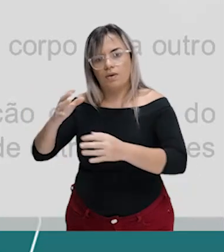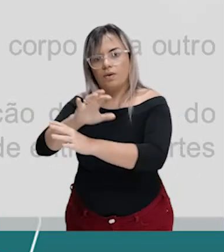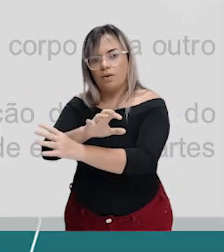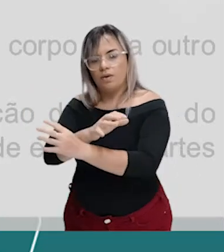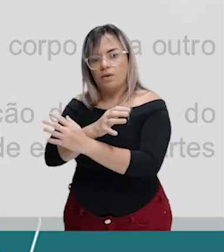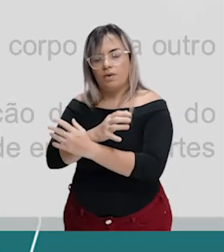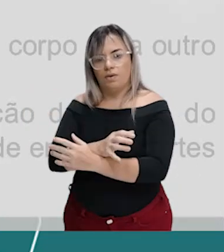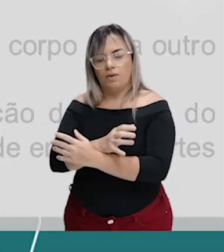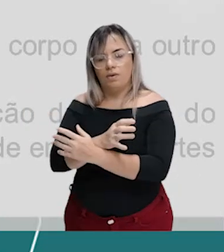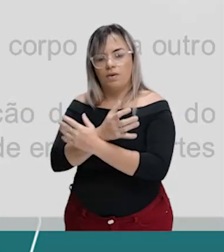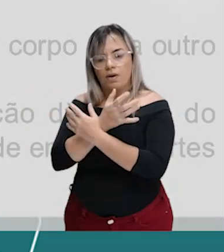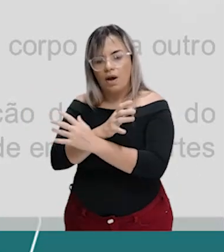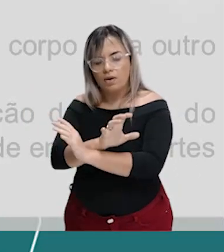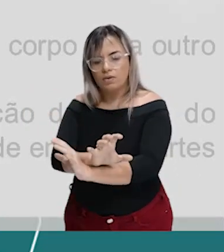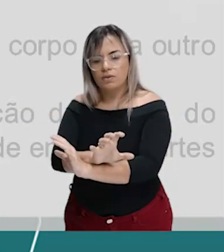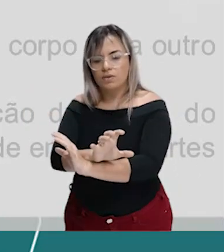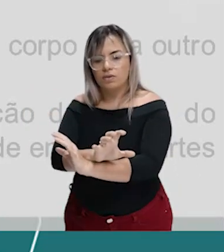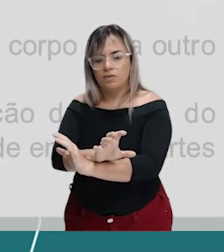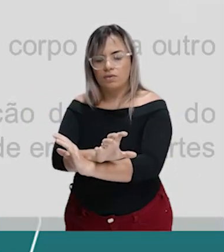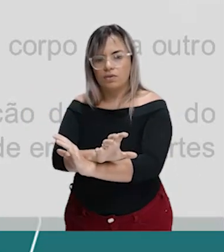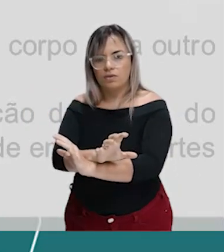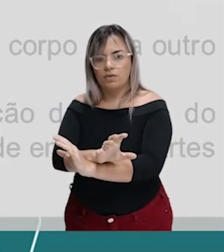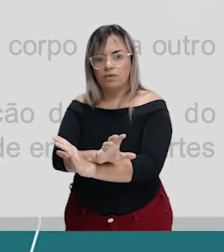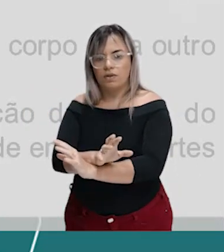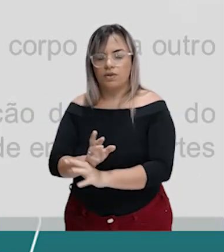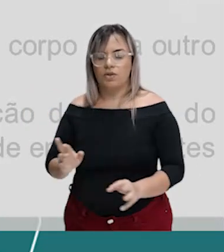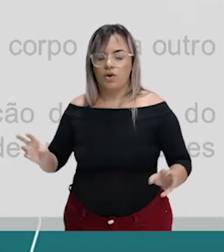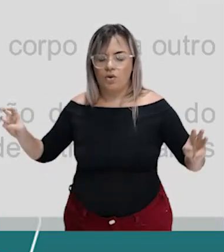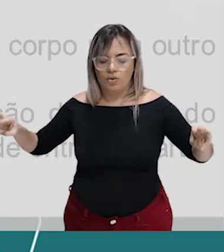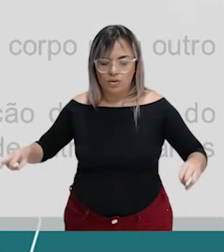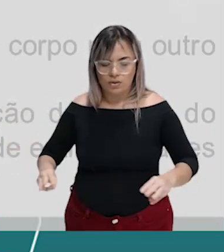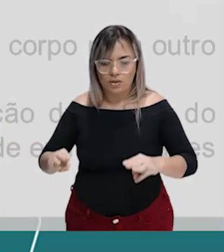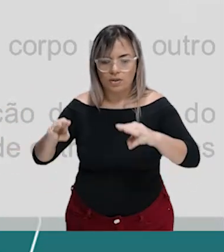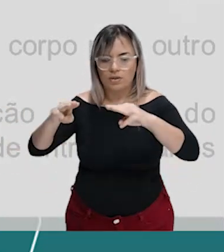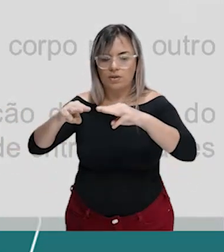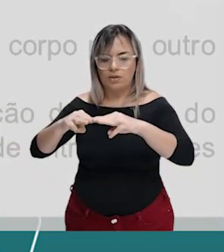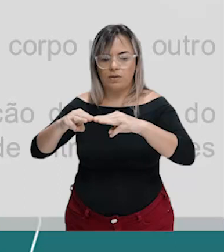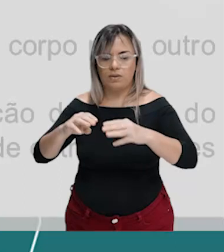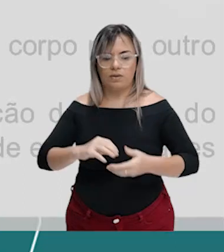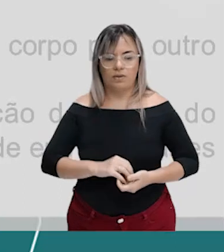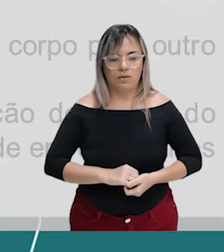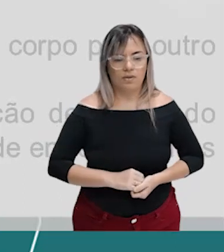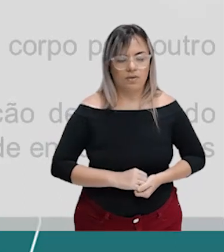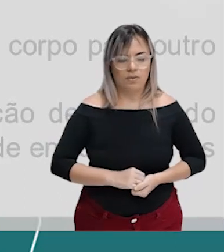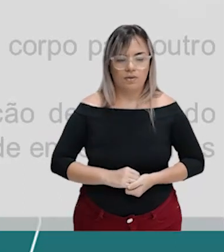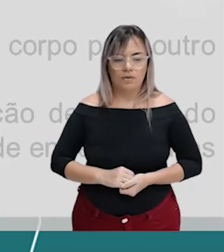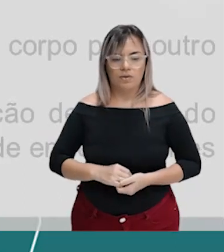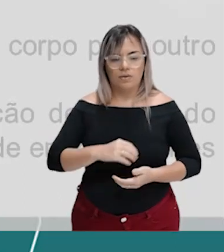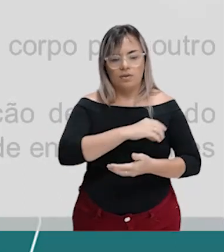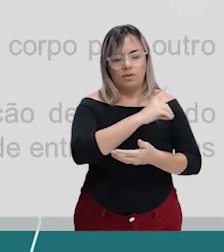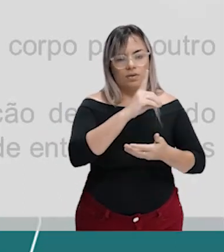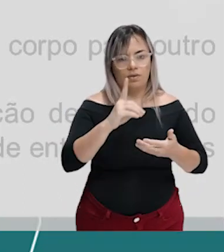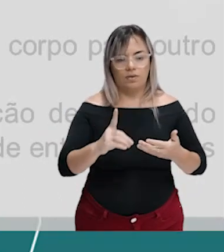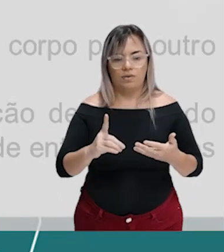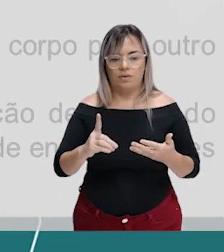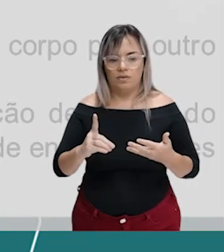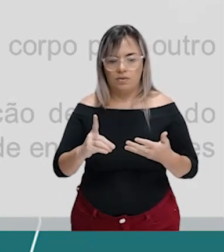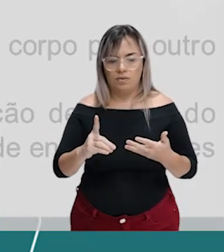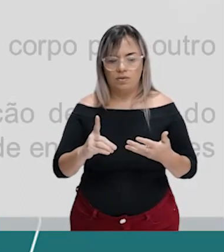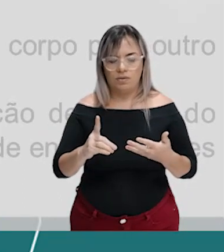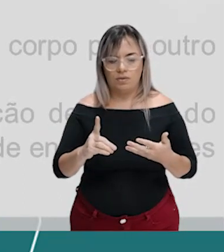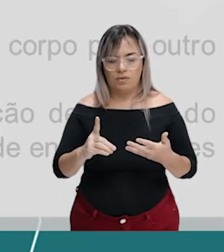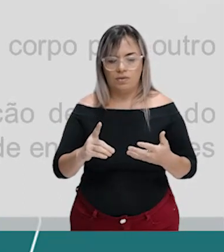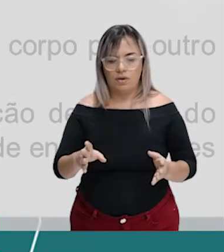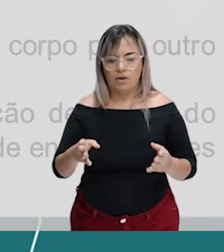ondas eletromagnéticas. Né? A letra D. O calor é uma fonte de energia que